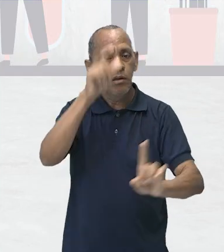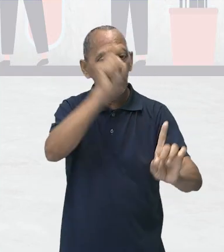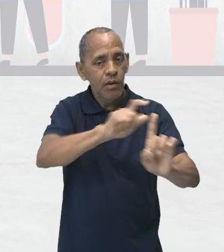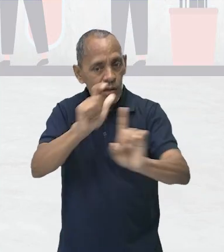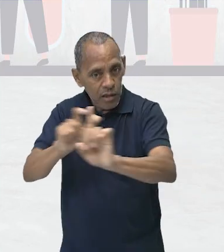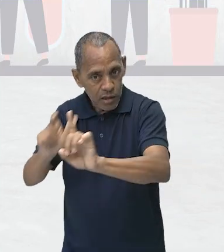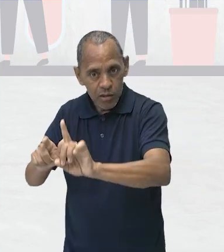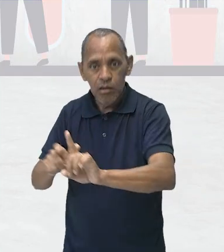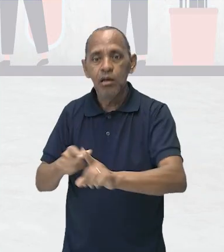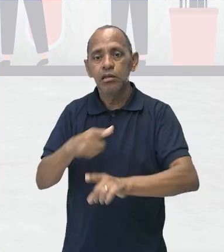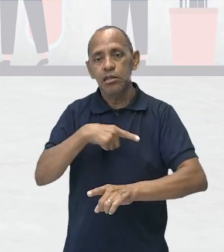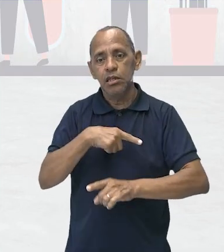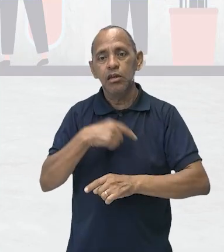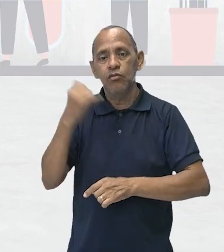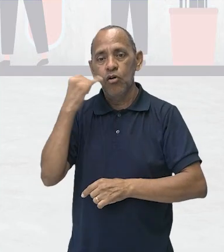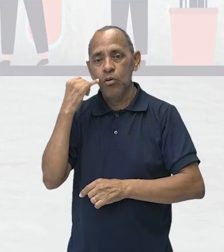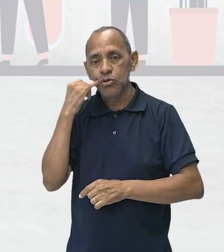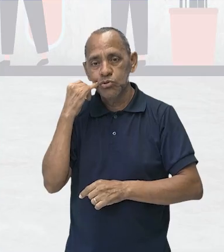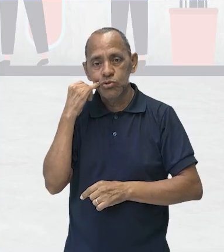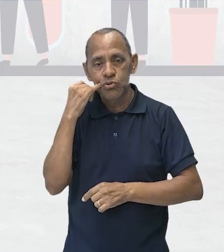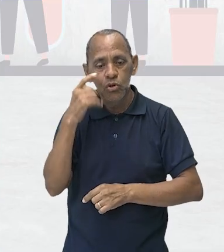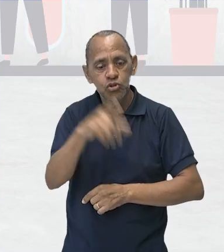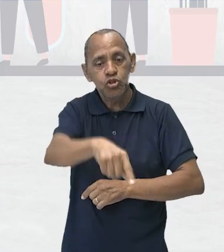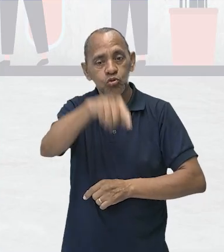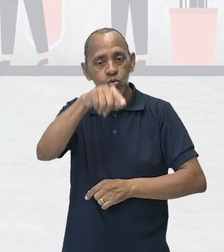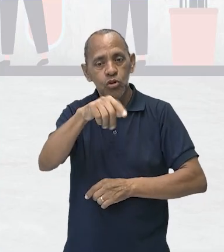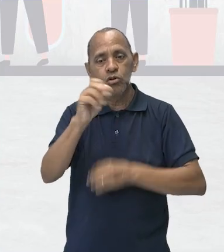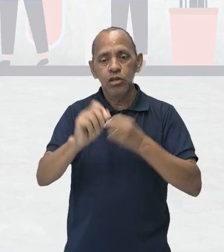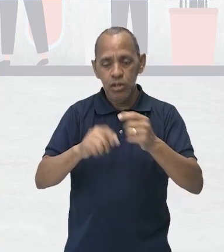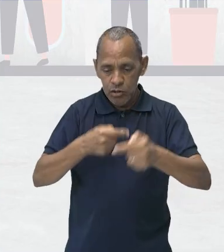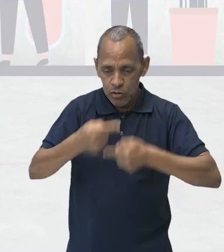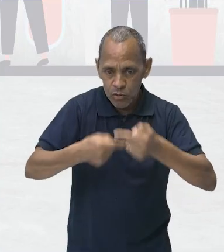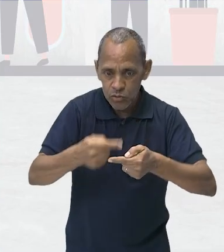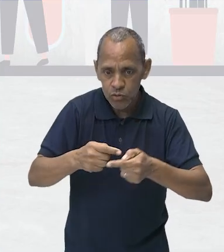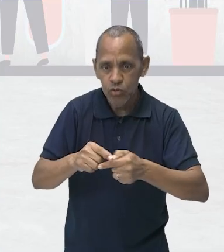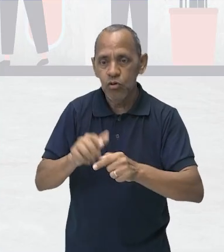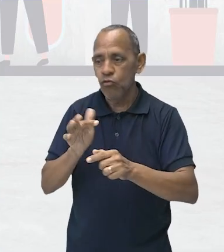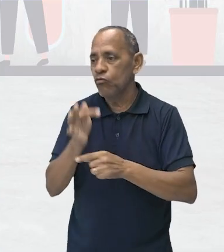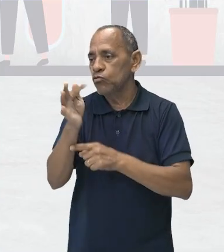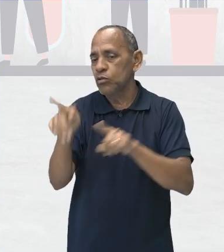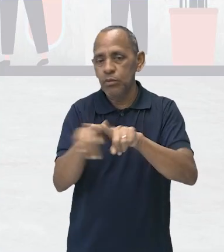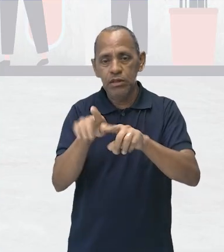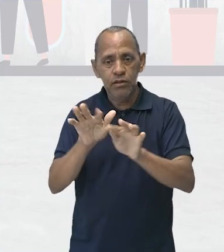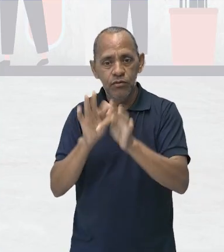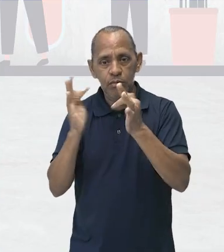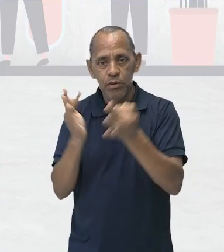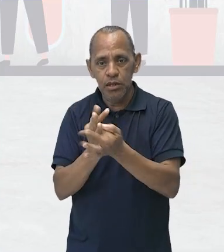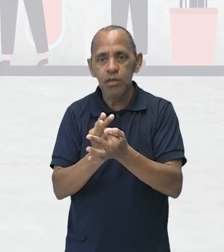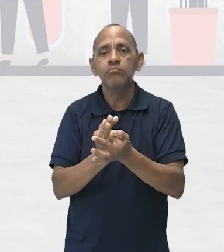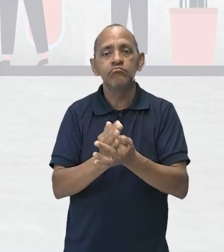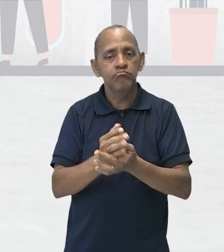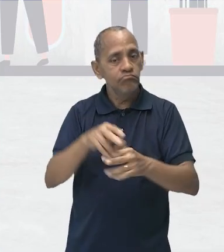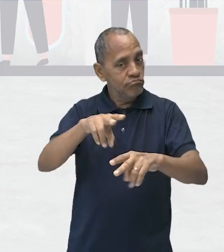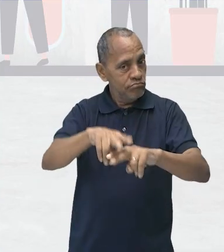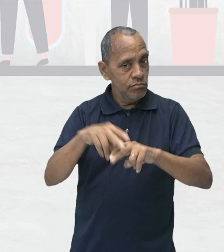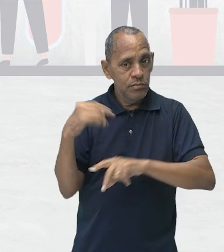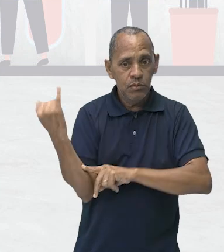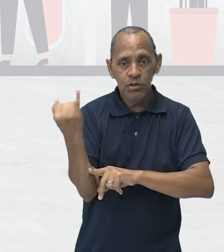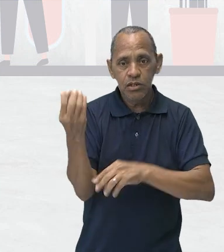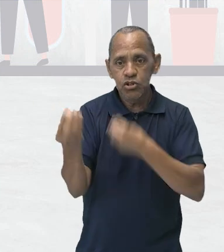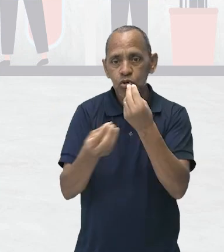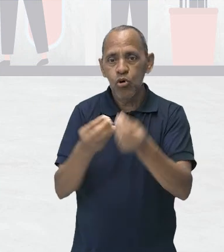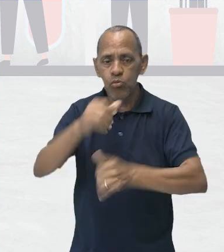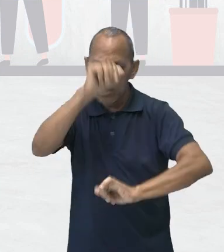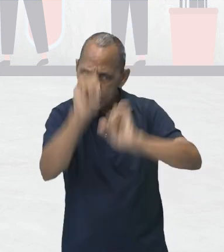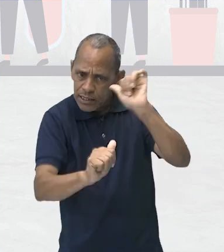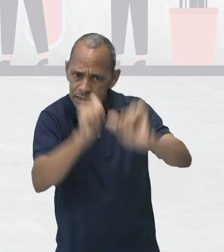os indivíduos tomem decisões informadas sobre sua saúde reprodutiva e o futuro da família. Então, essa é a